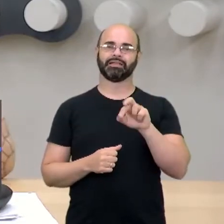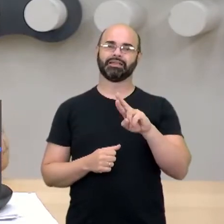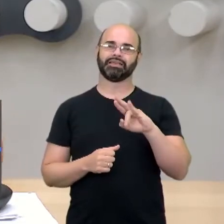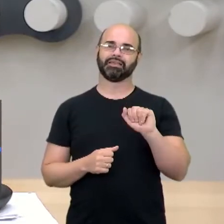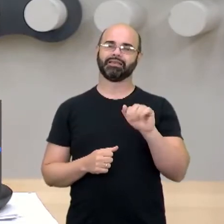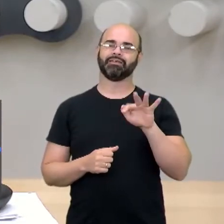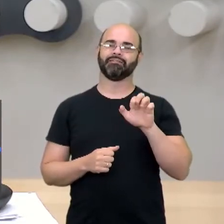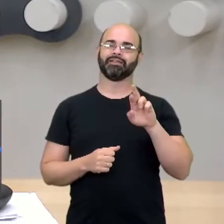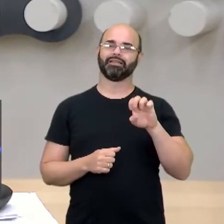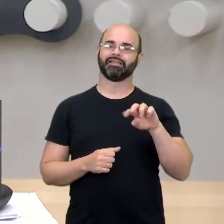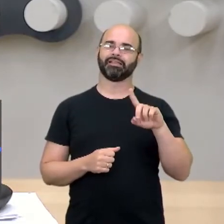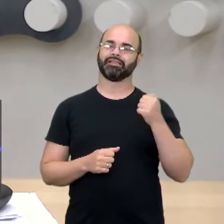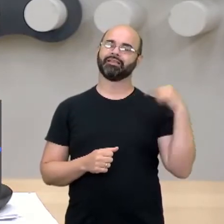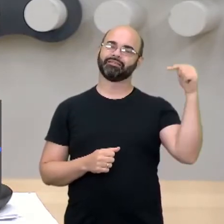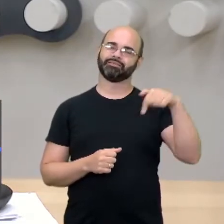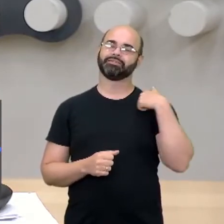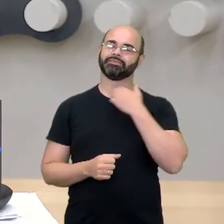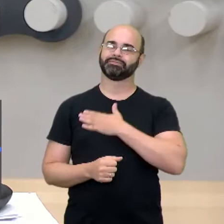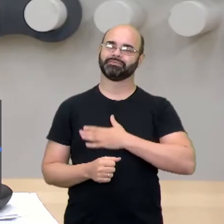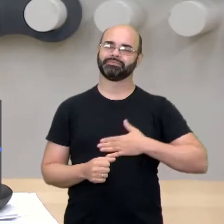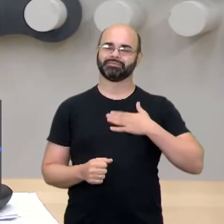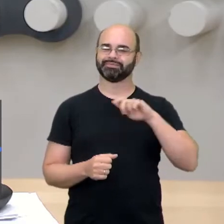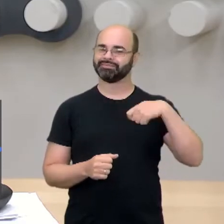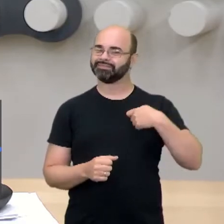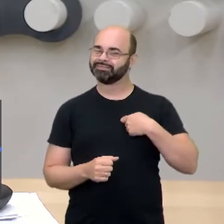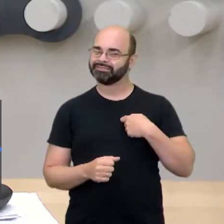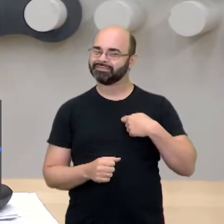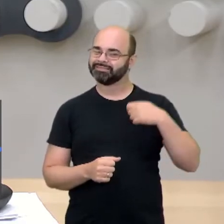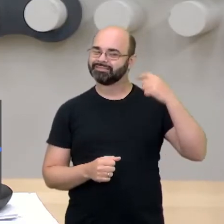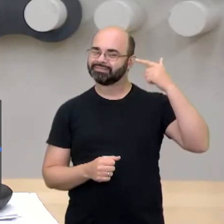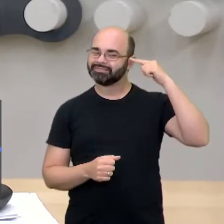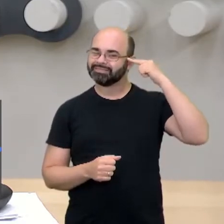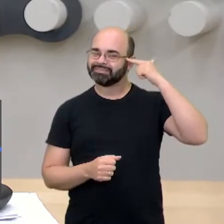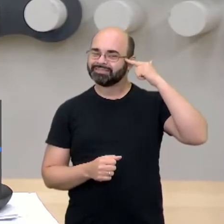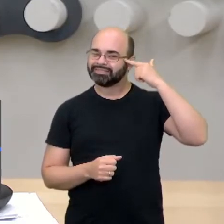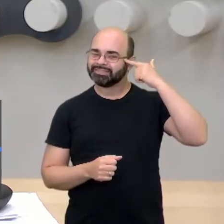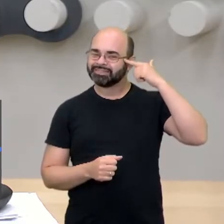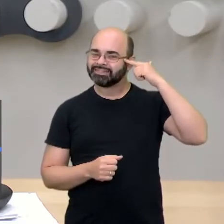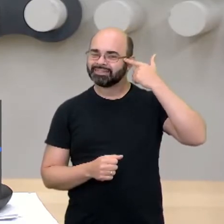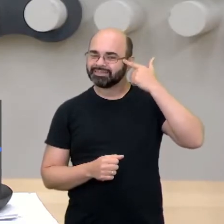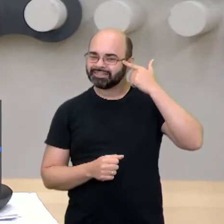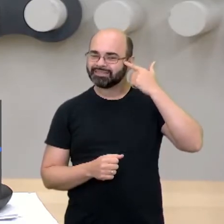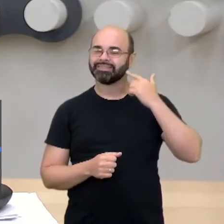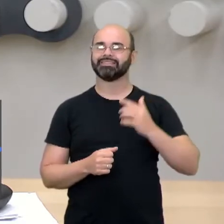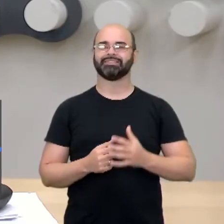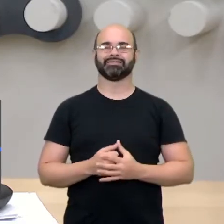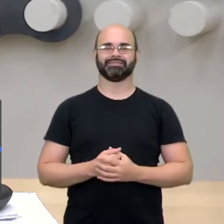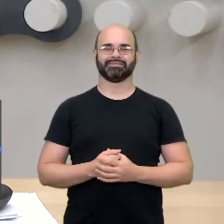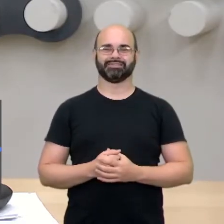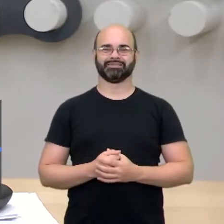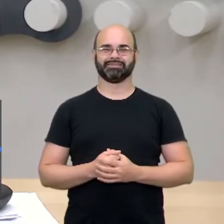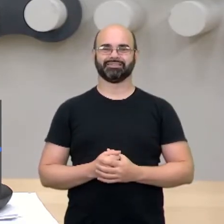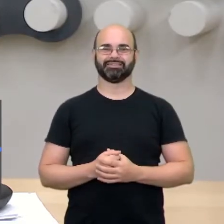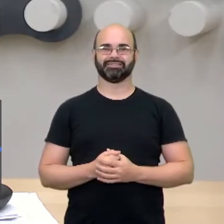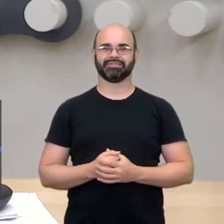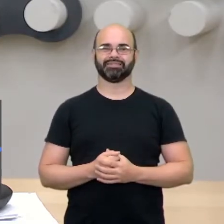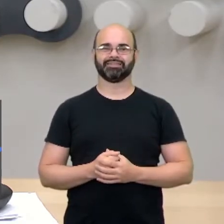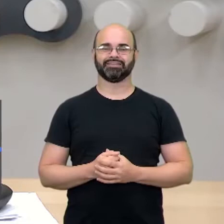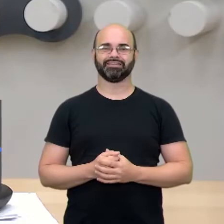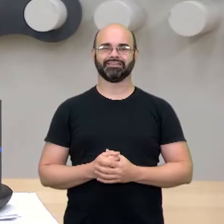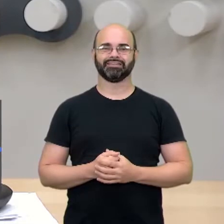grande prazer estar com vocês este é o meu sinal Oi e eu vou